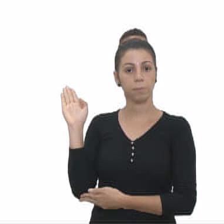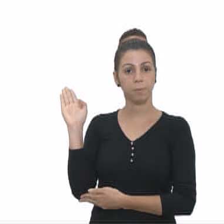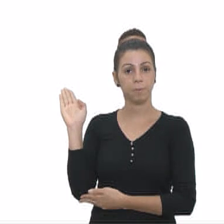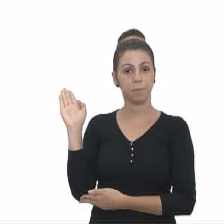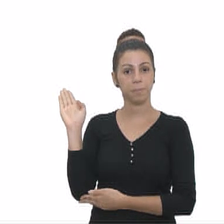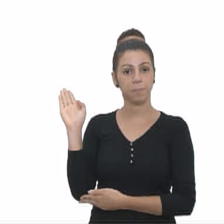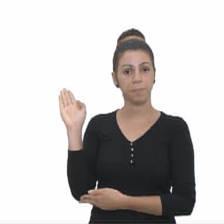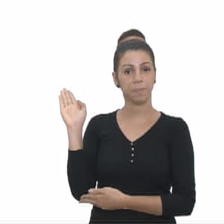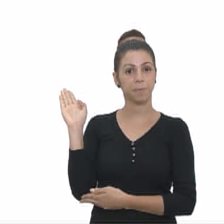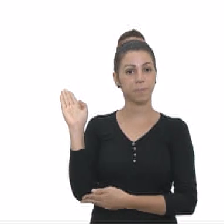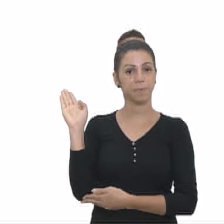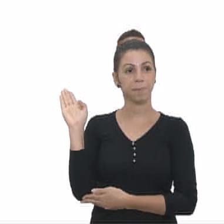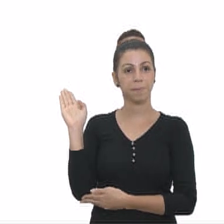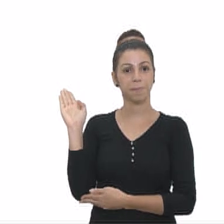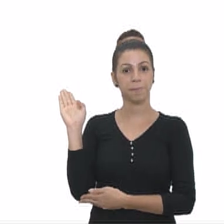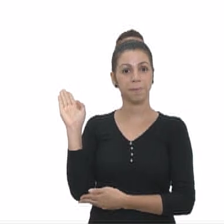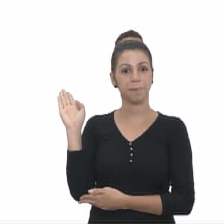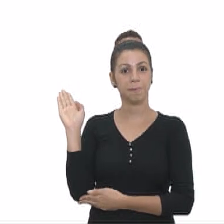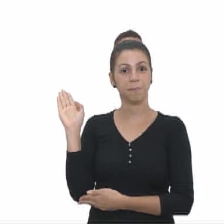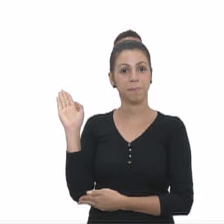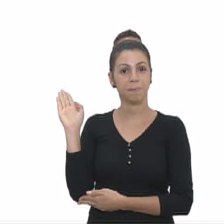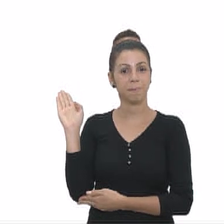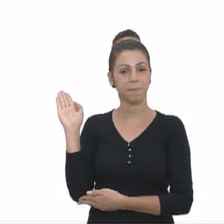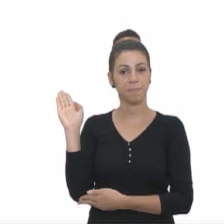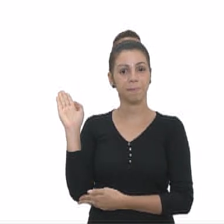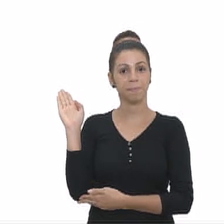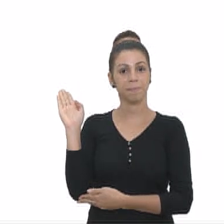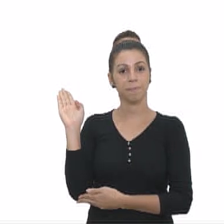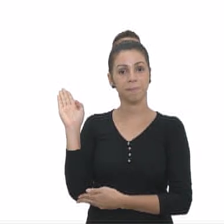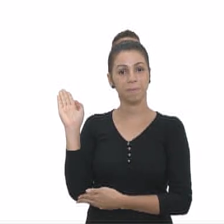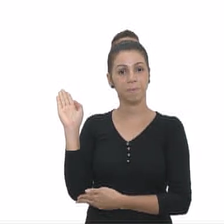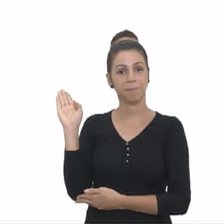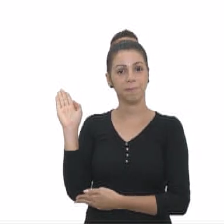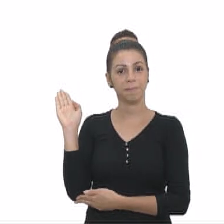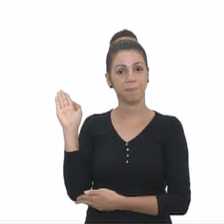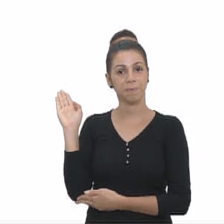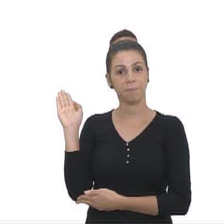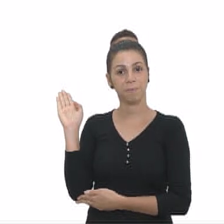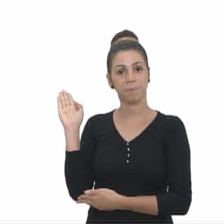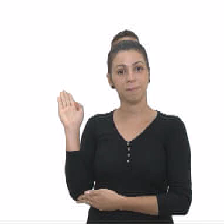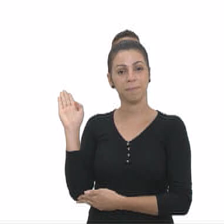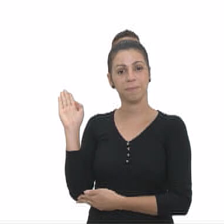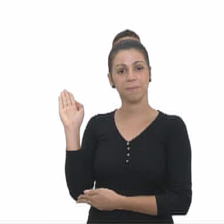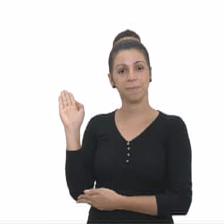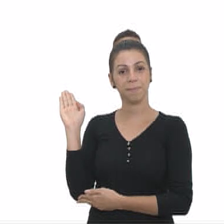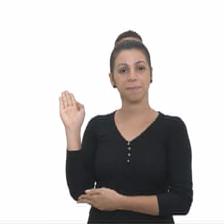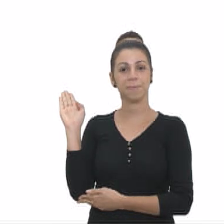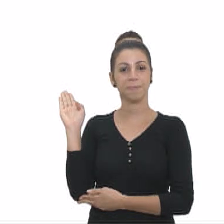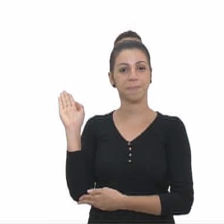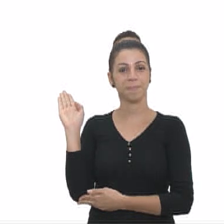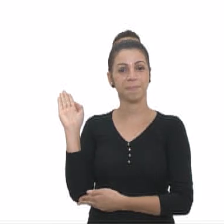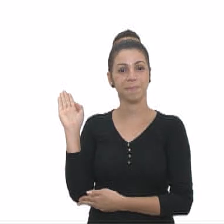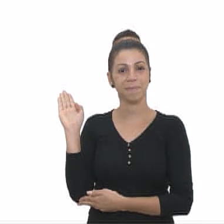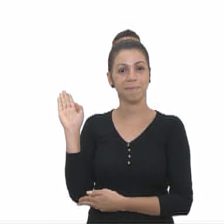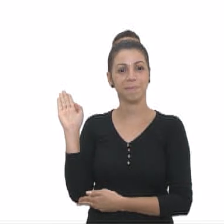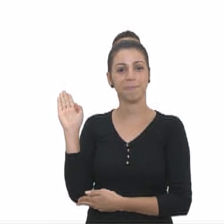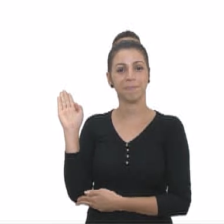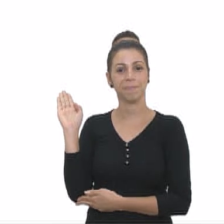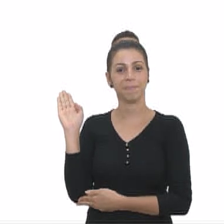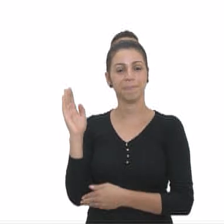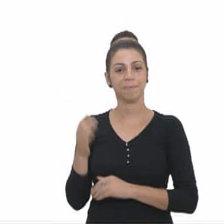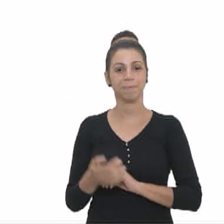calles, dilo, no te caigas, levántate, no llores, ríe, no